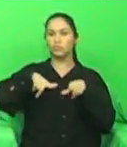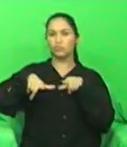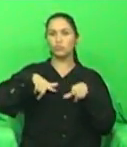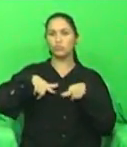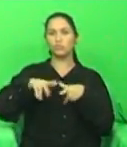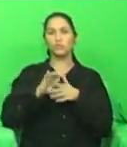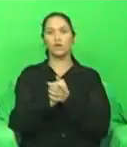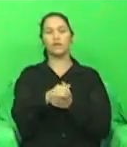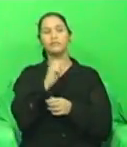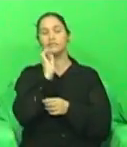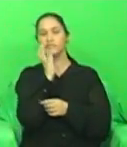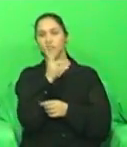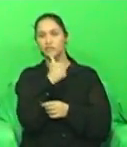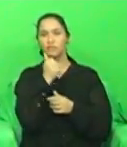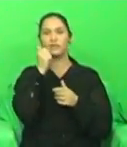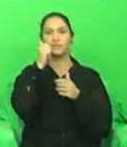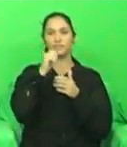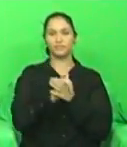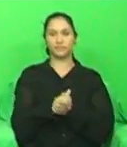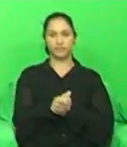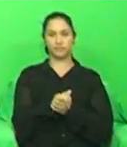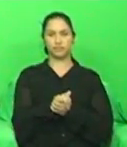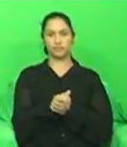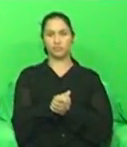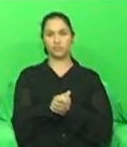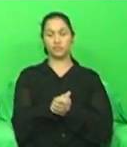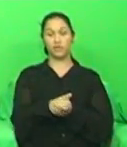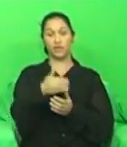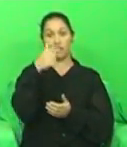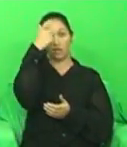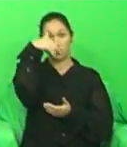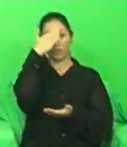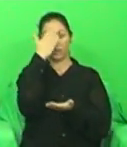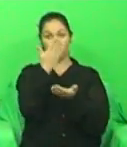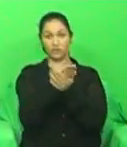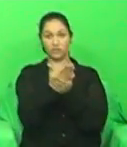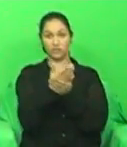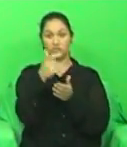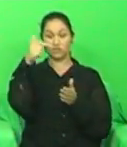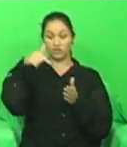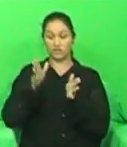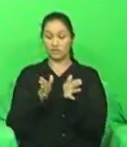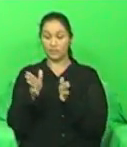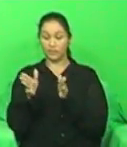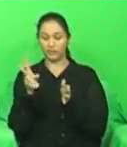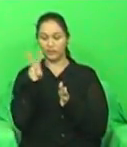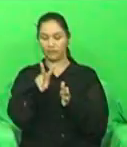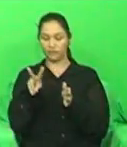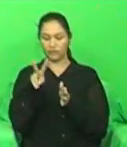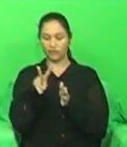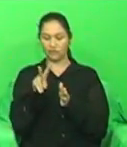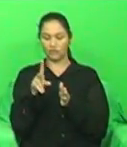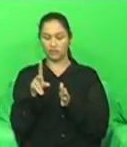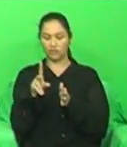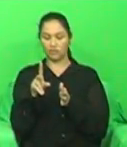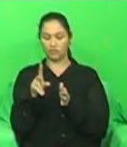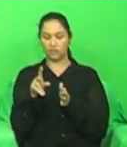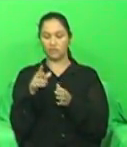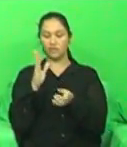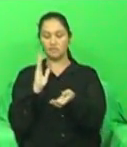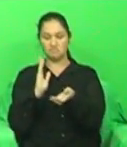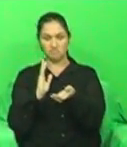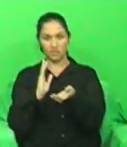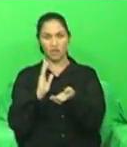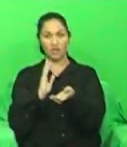e o próximo mandato vai ser lá em cima de lei vai dar mesmo ao todo em lei projeto de lei e